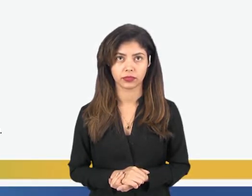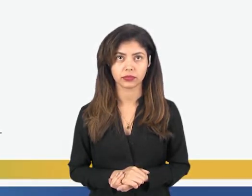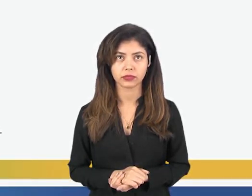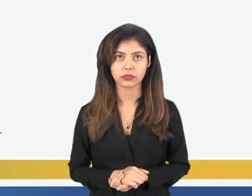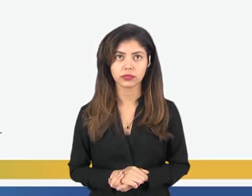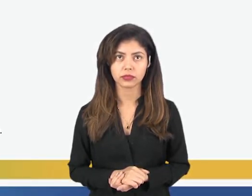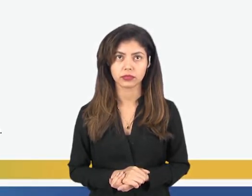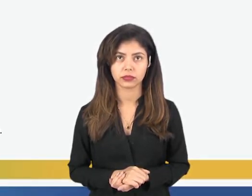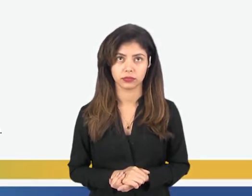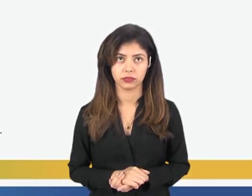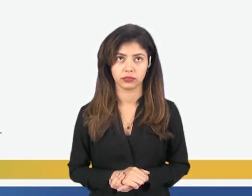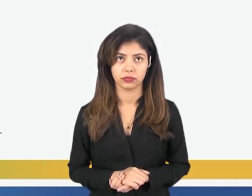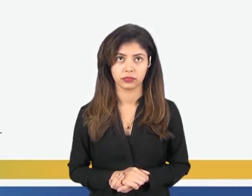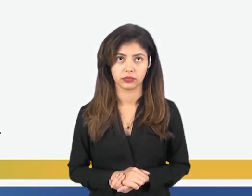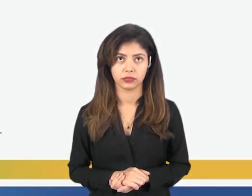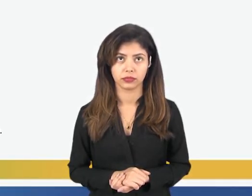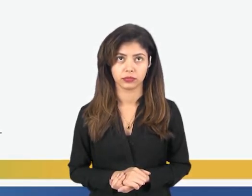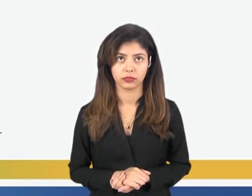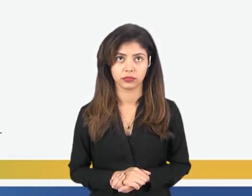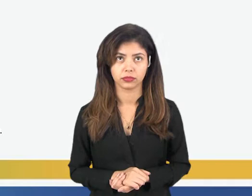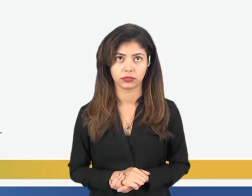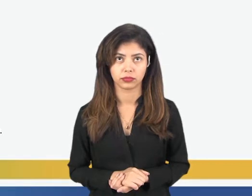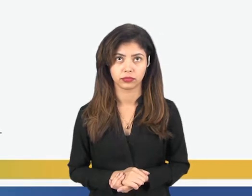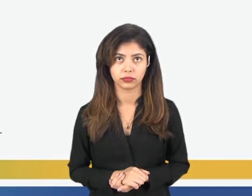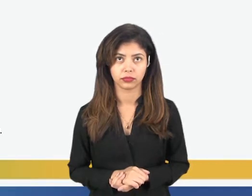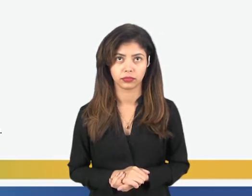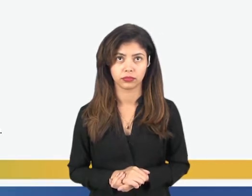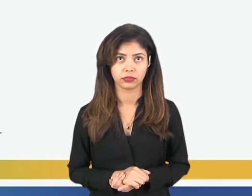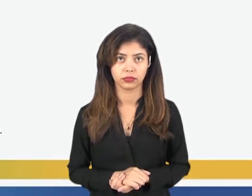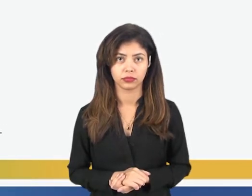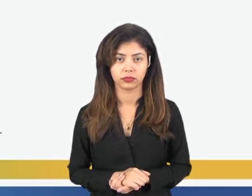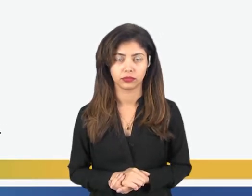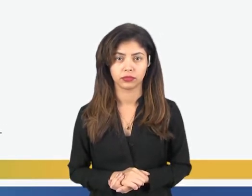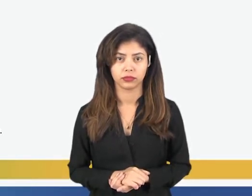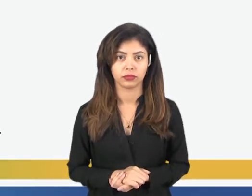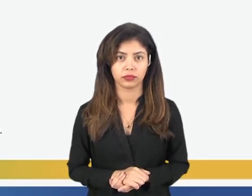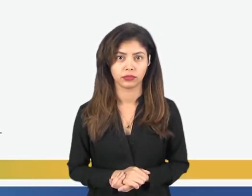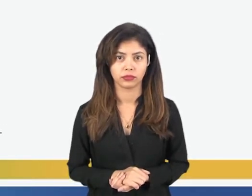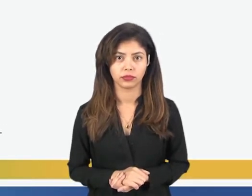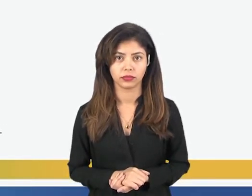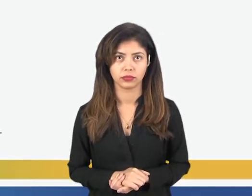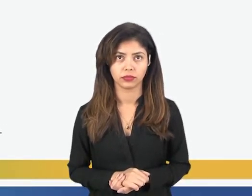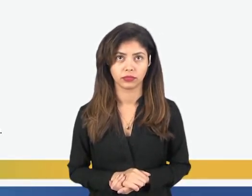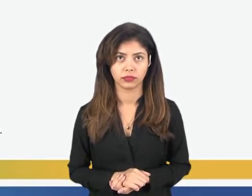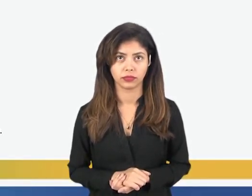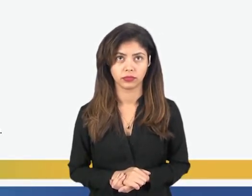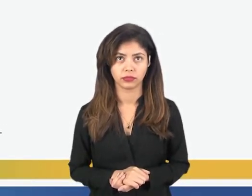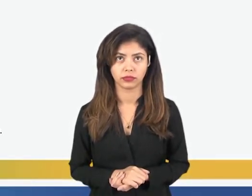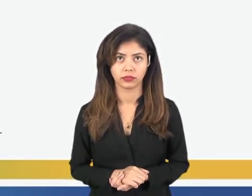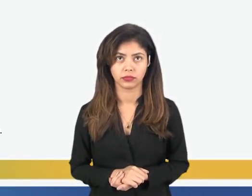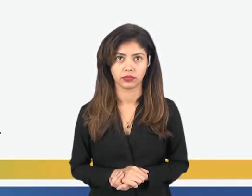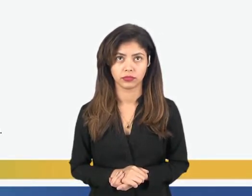Brito, who has captured the culture of South Florida with his extraordinary style.